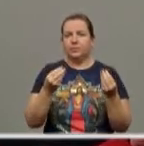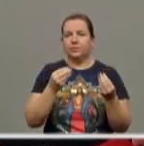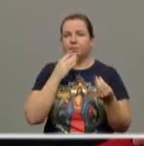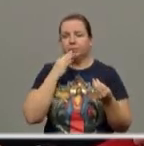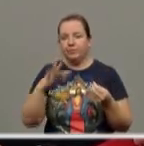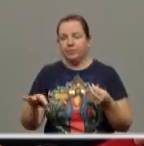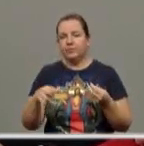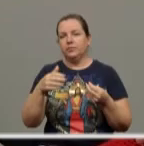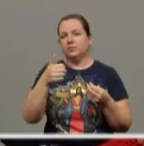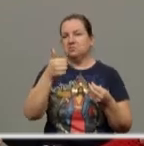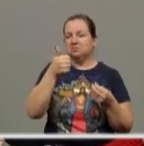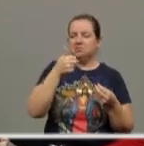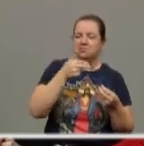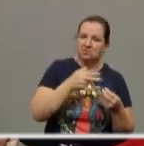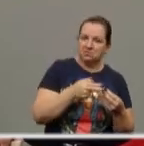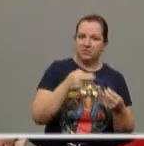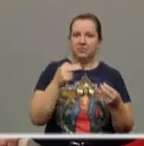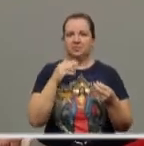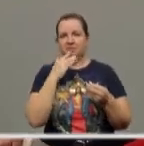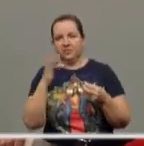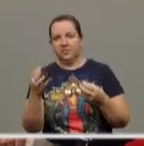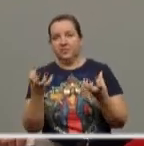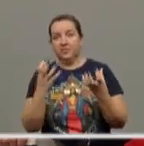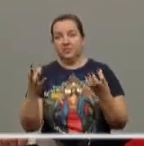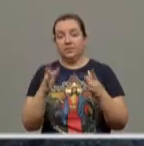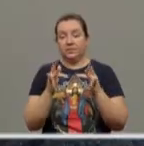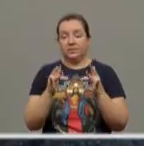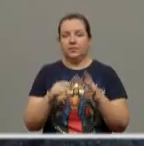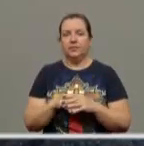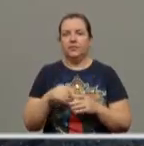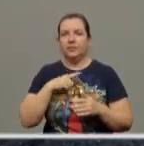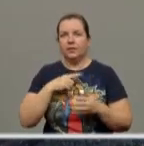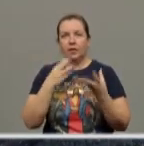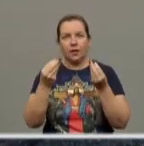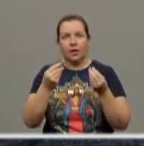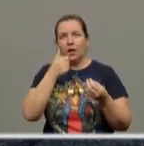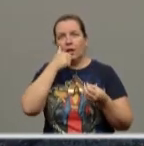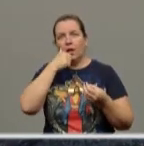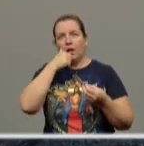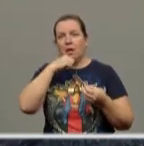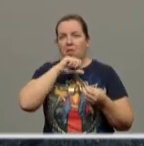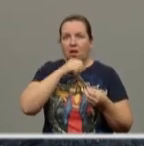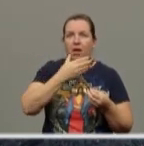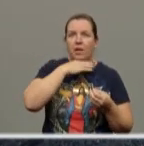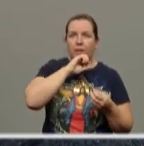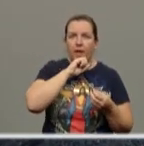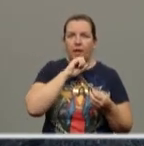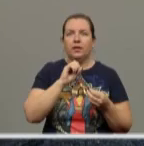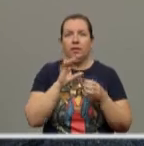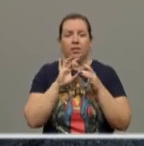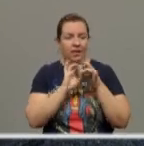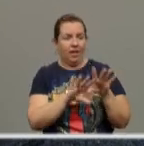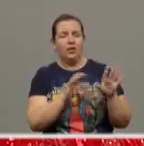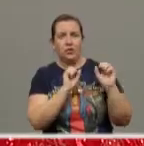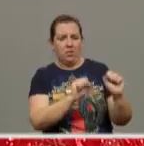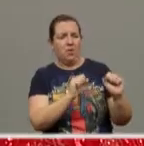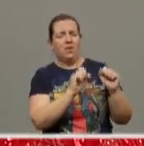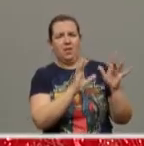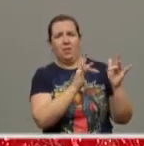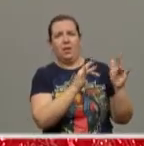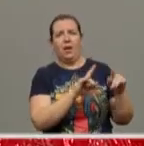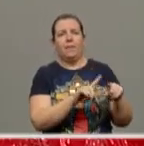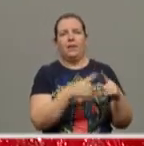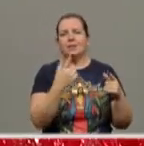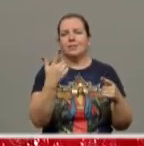namorar. E tem muito pai e muita mãe que deixa. Mas aquele filho não tem nem dinheiro para